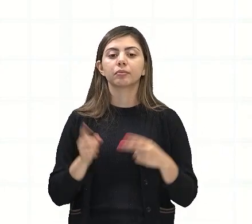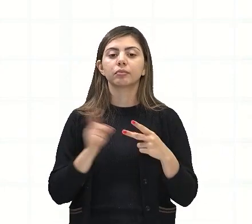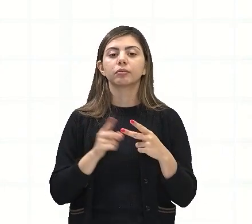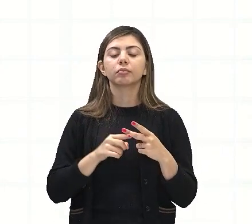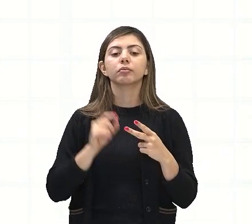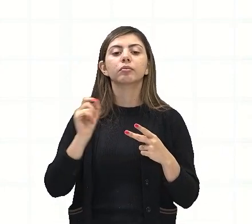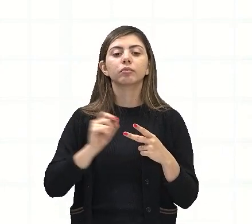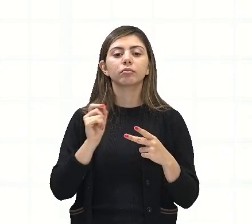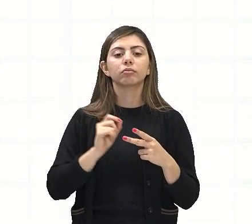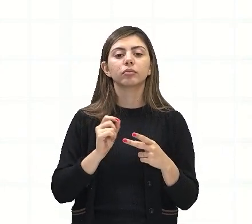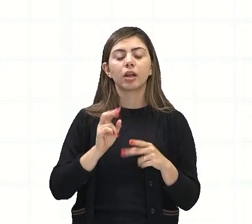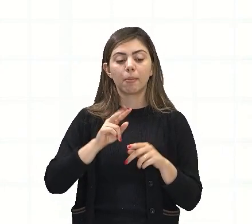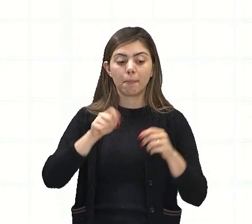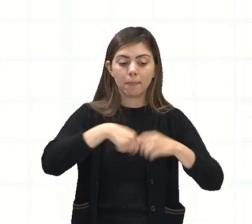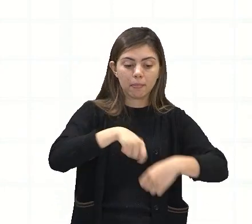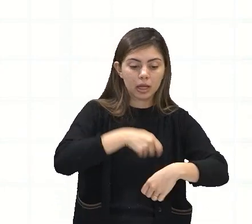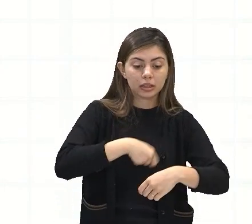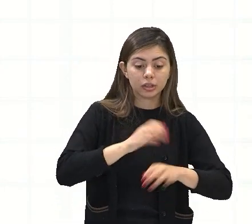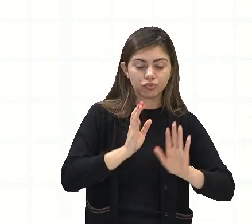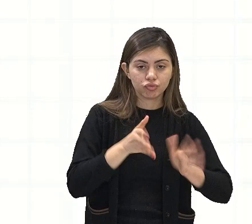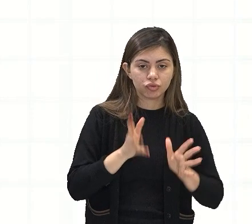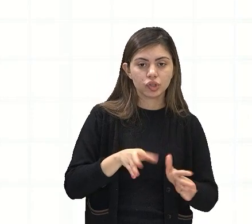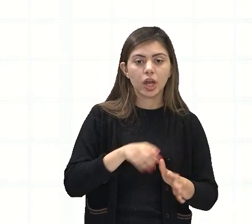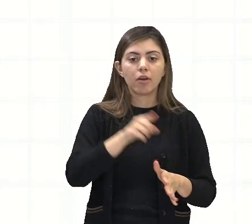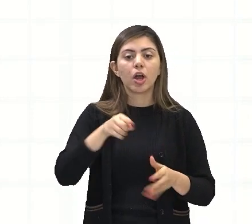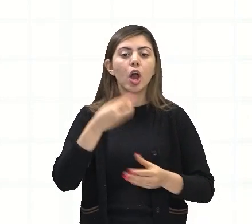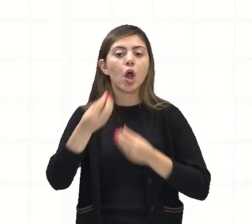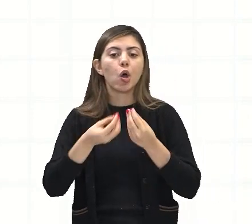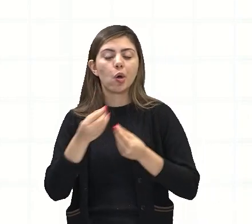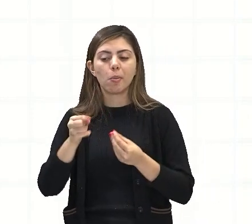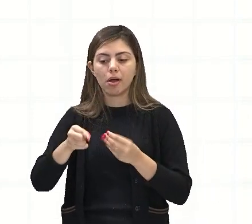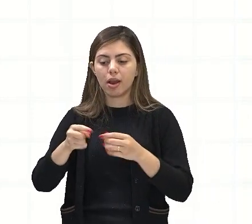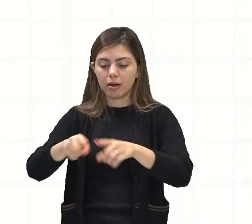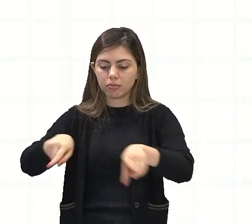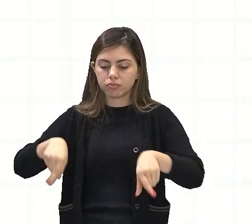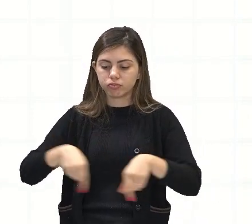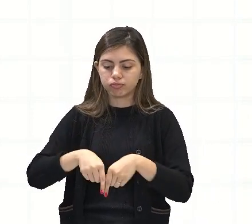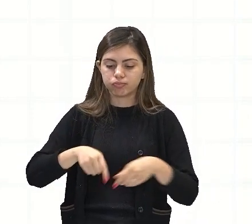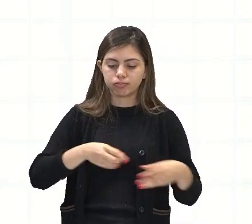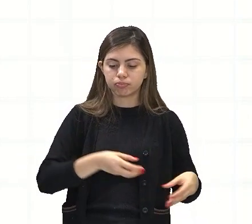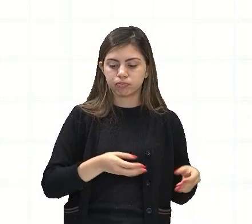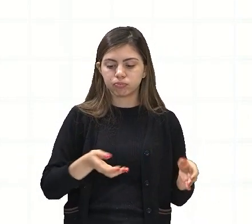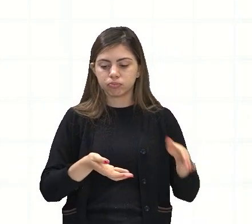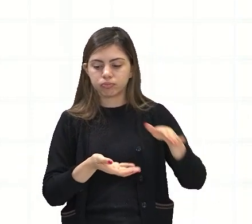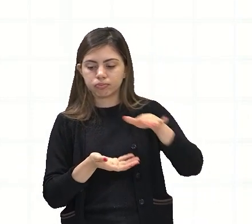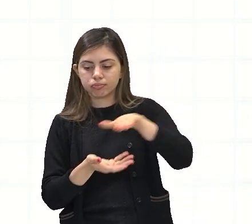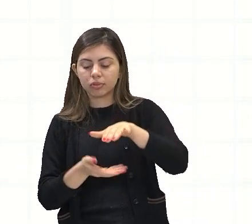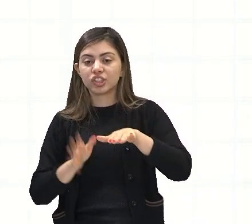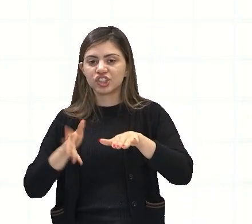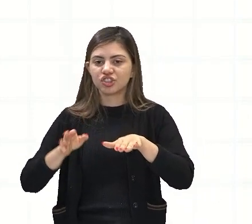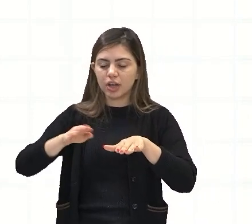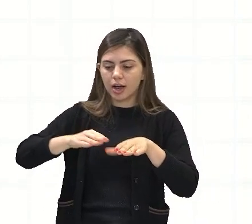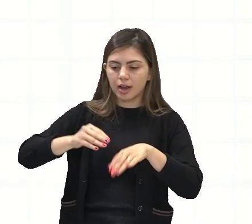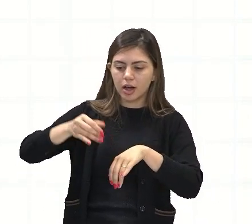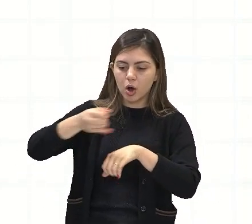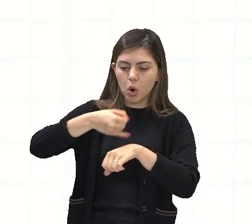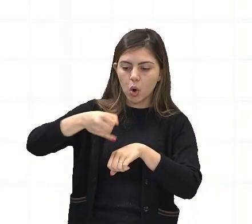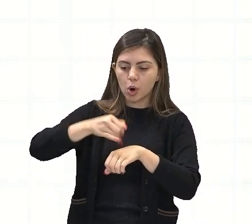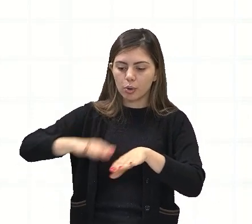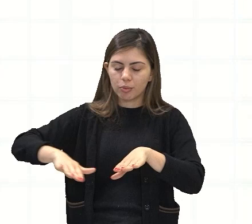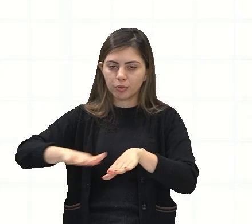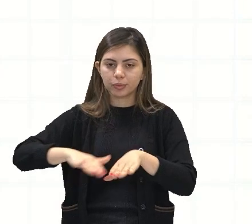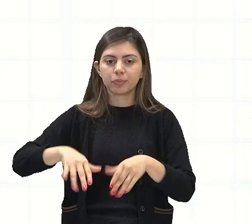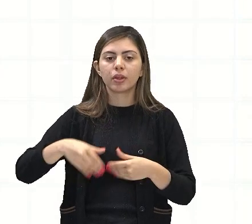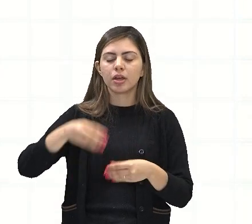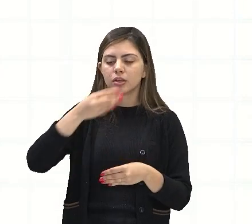Segundo, após ter batido bem os ovos, você vai colocá-los na frigideira já untada com óleo. Acrescente o